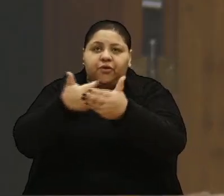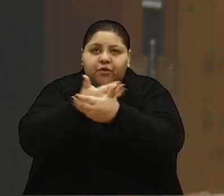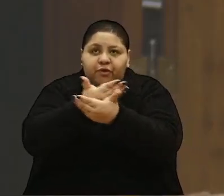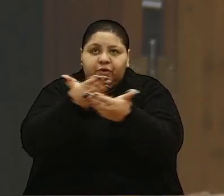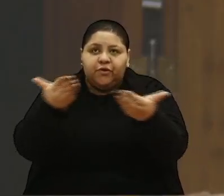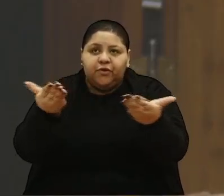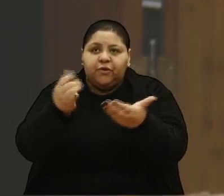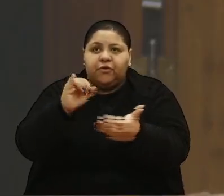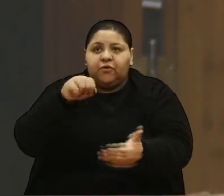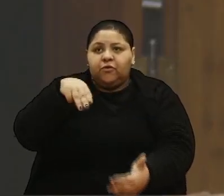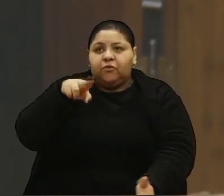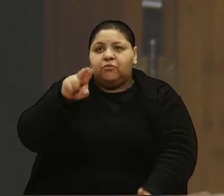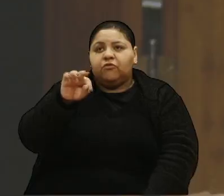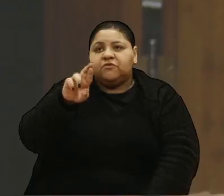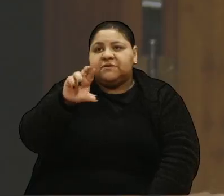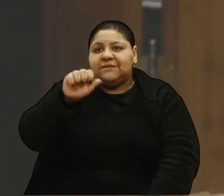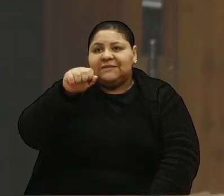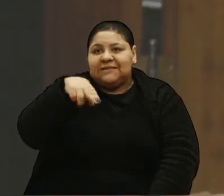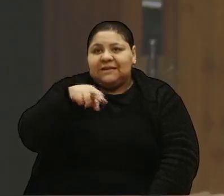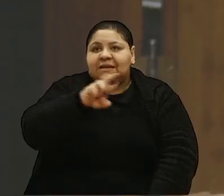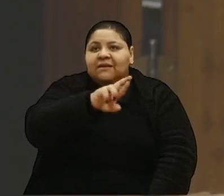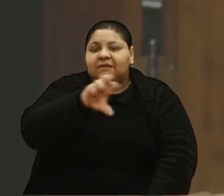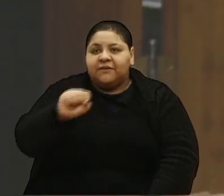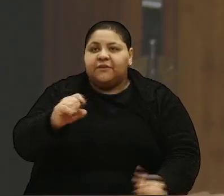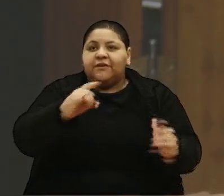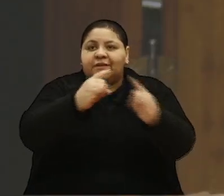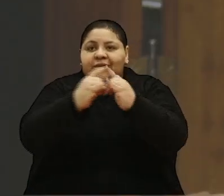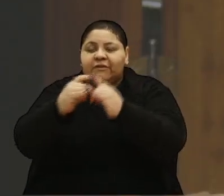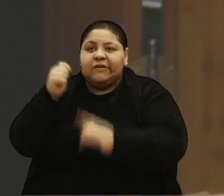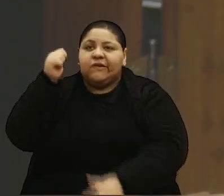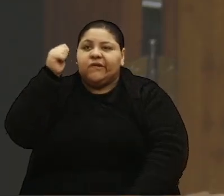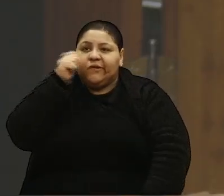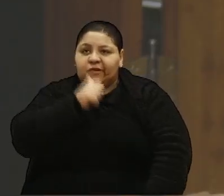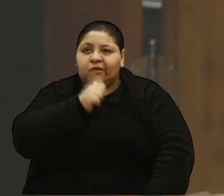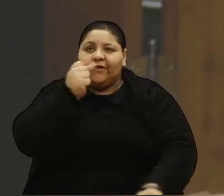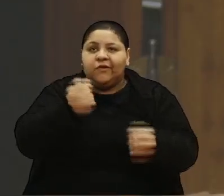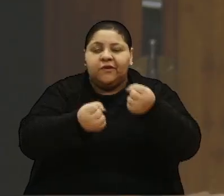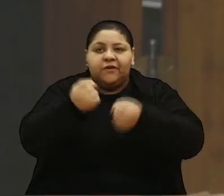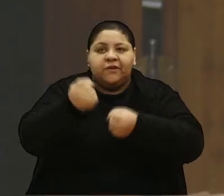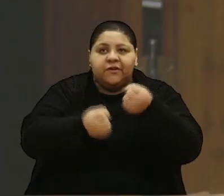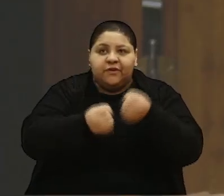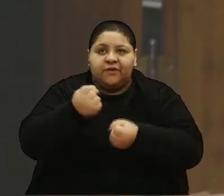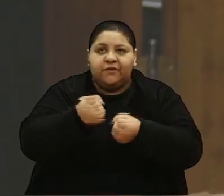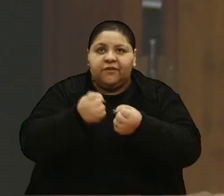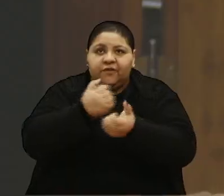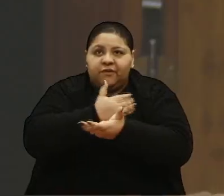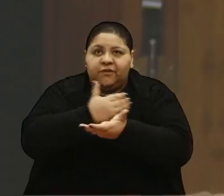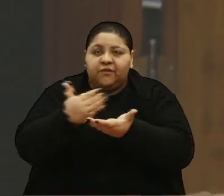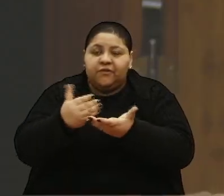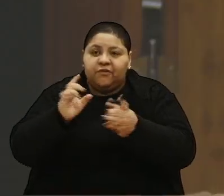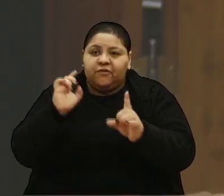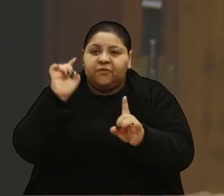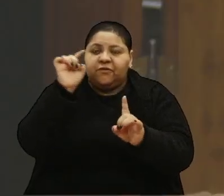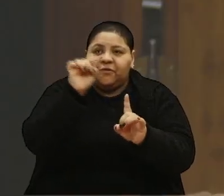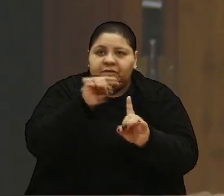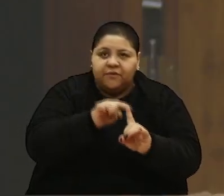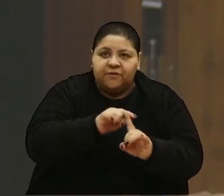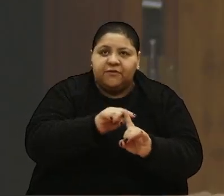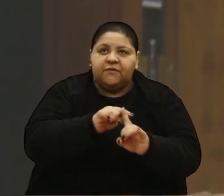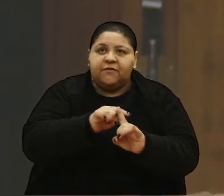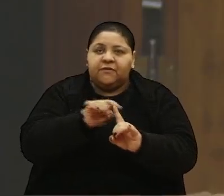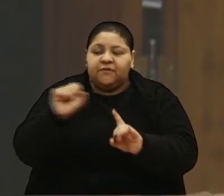o Imutran RS, Instituto de Mulheres pelo Trânsito, que nasceu com o propósito